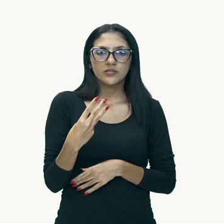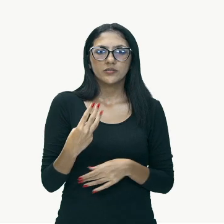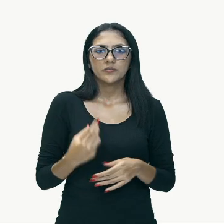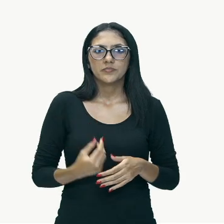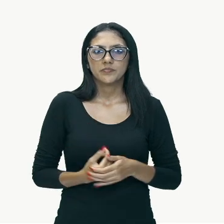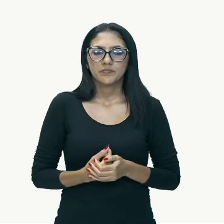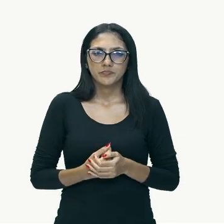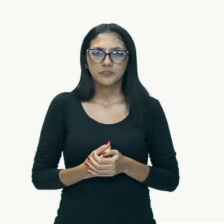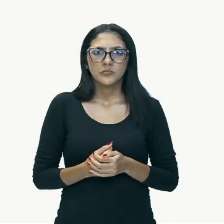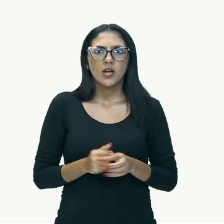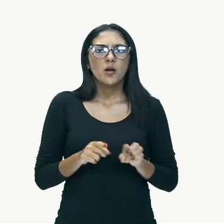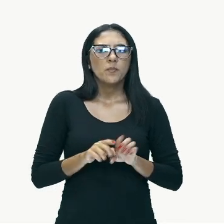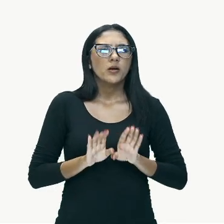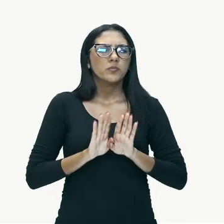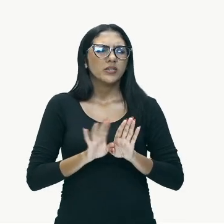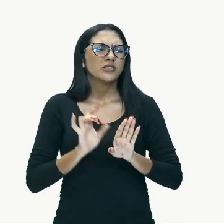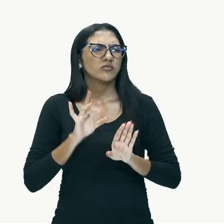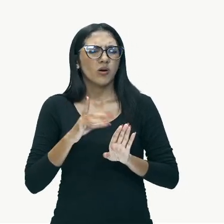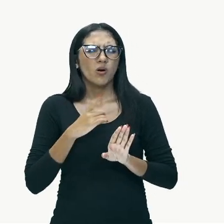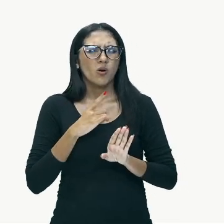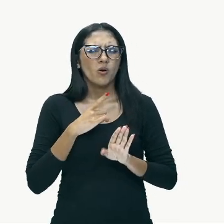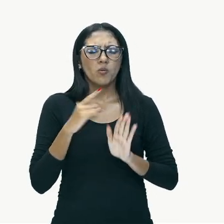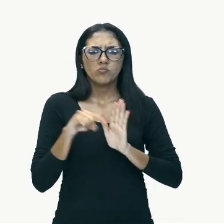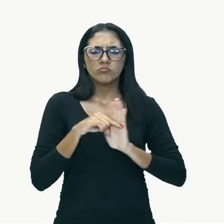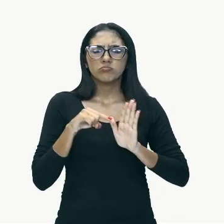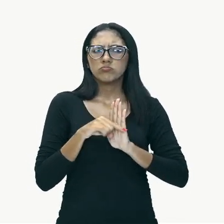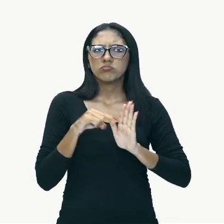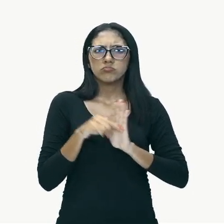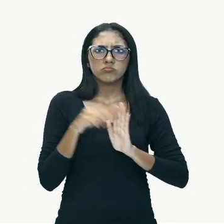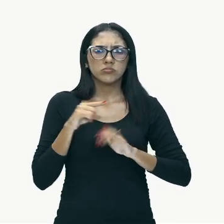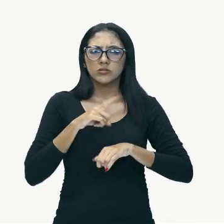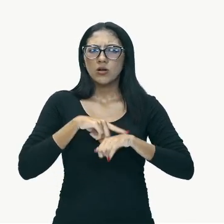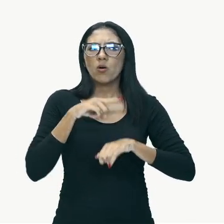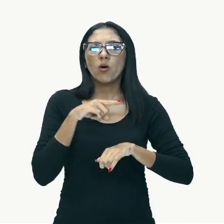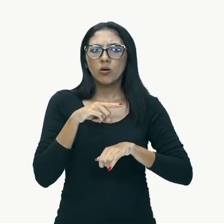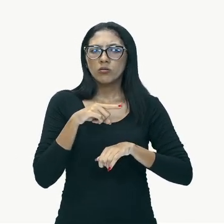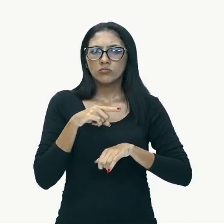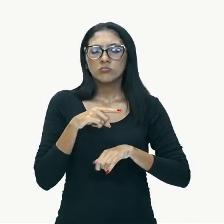professor, eu poderia só subtrair esse valor? Poderia, dá 23.